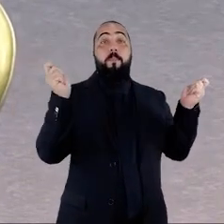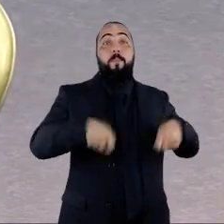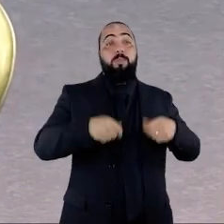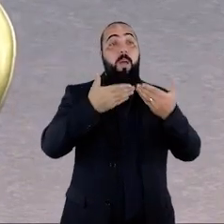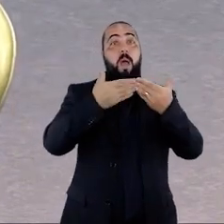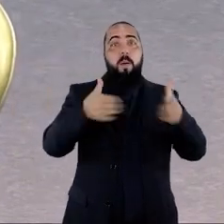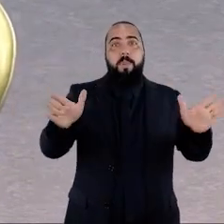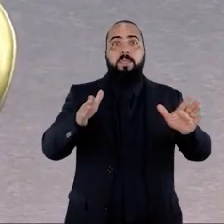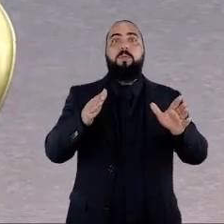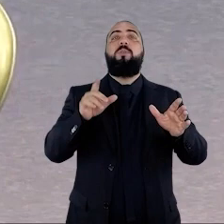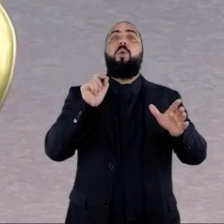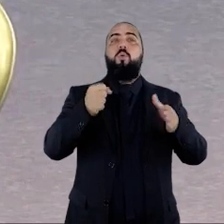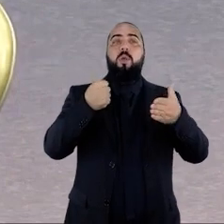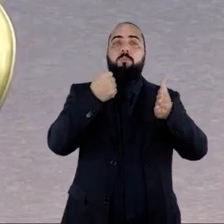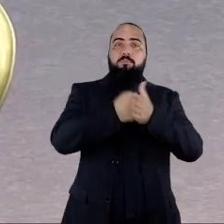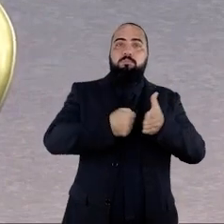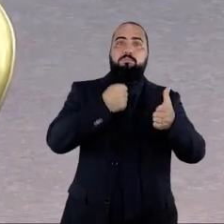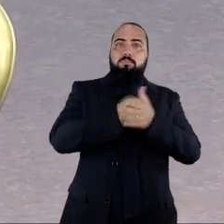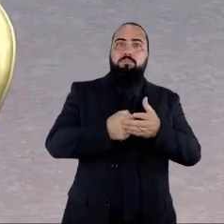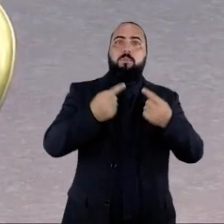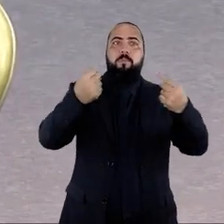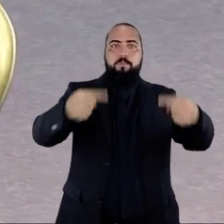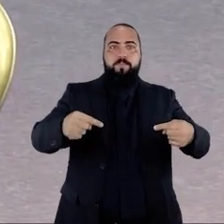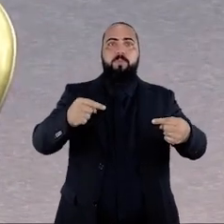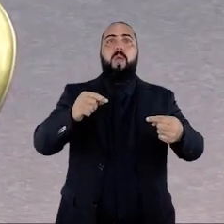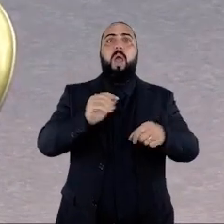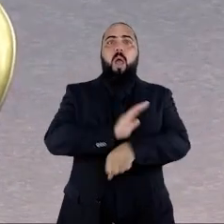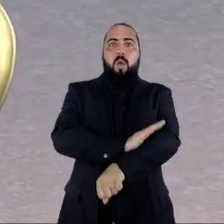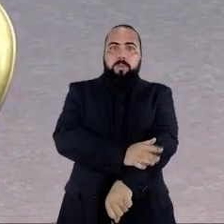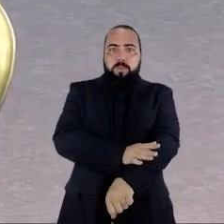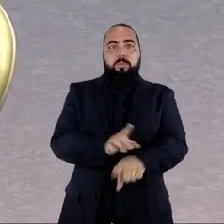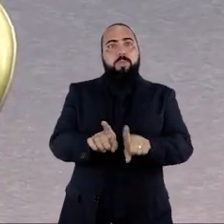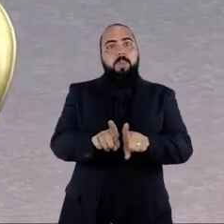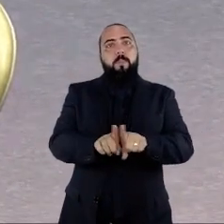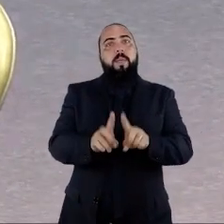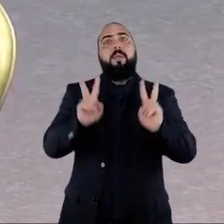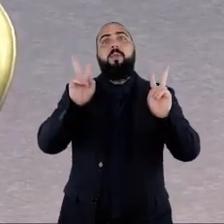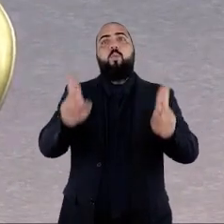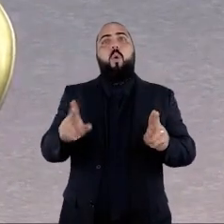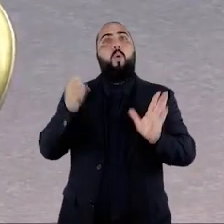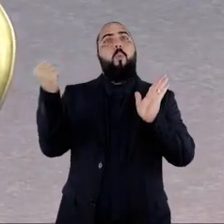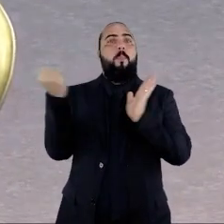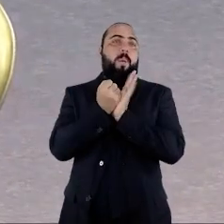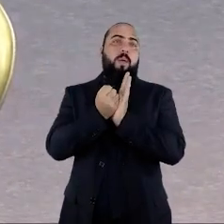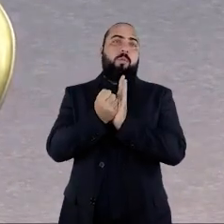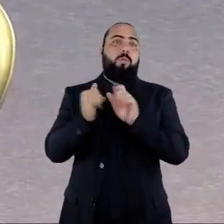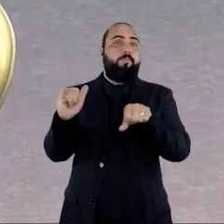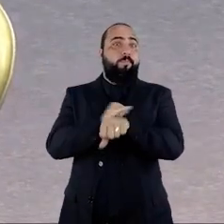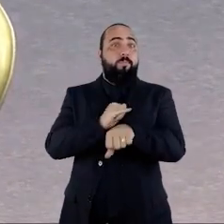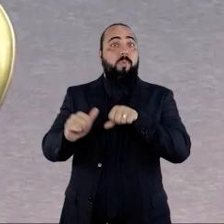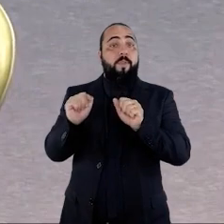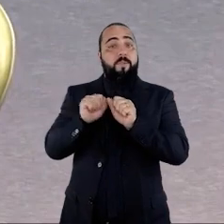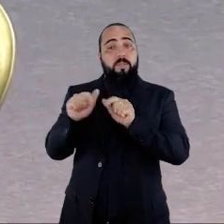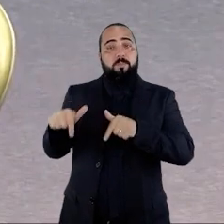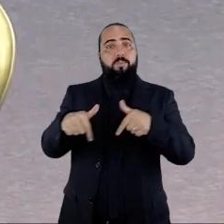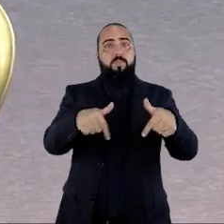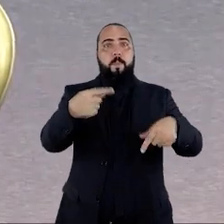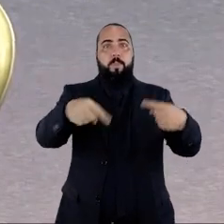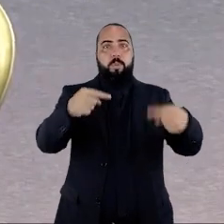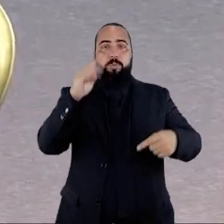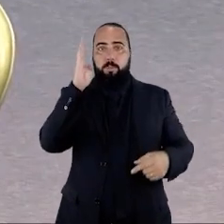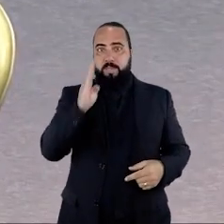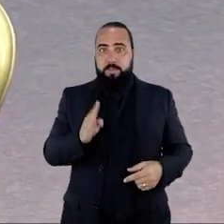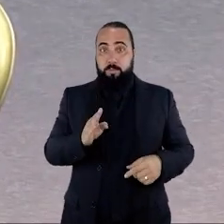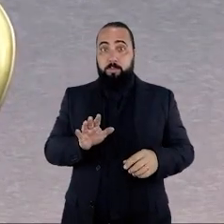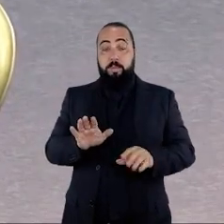de ampliação do enfrentamento ao racismo e ao sexismo como um marco do modo de se fazer política